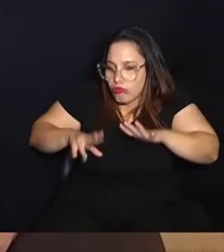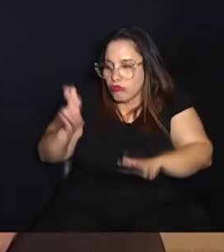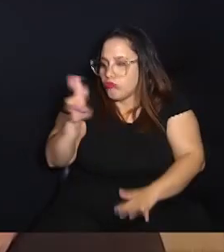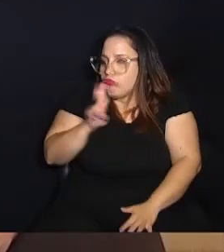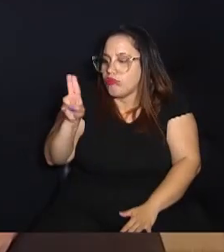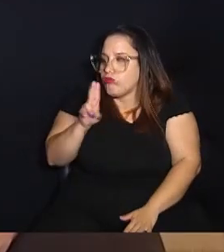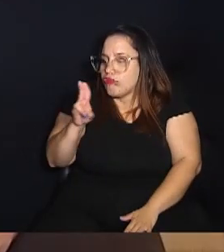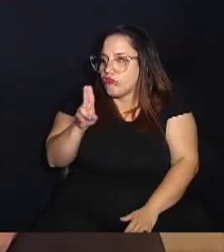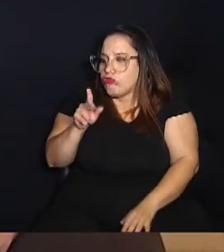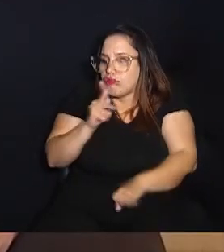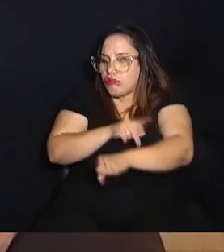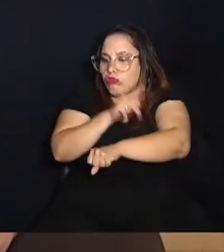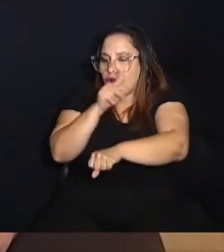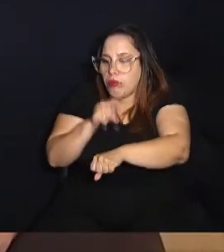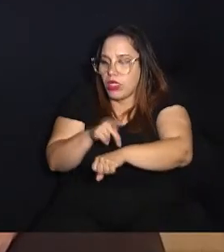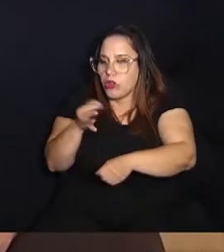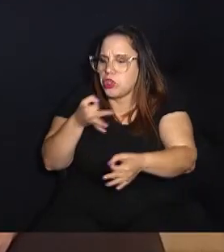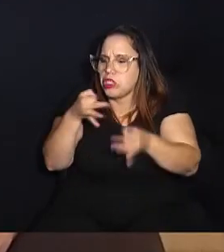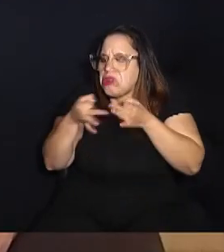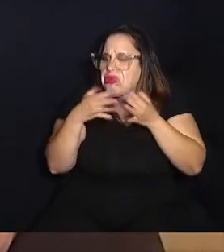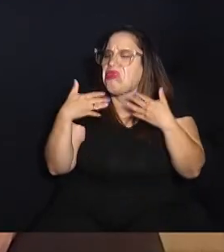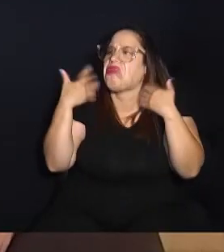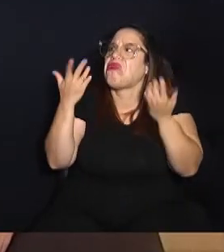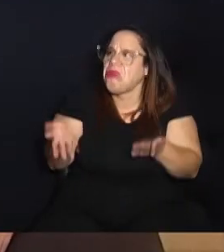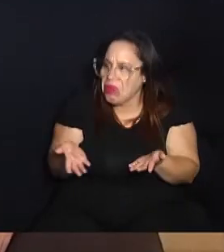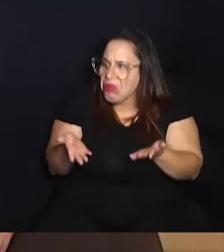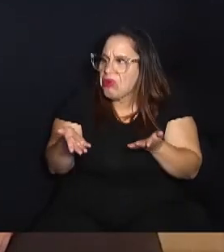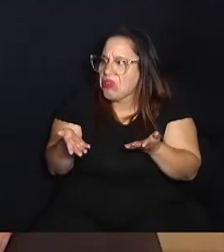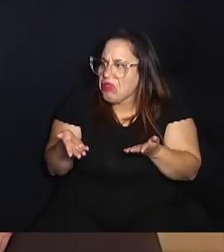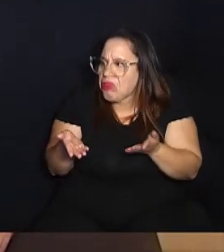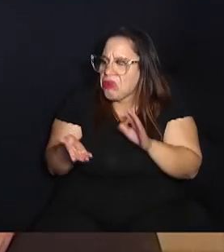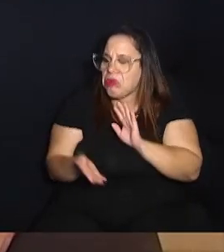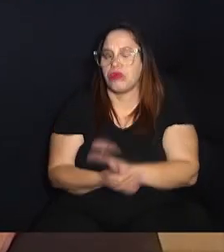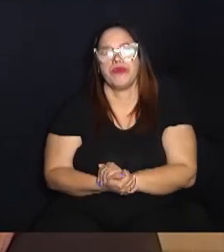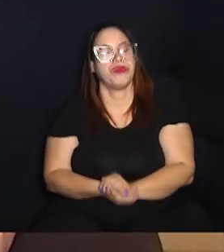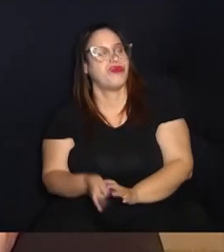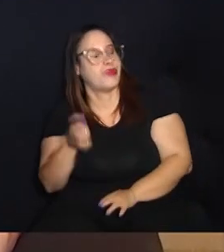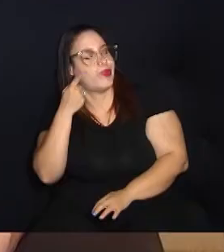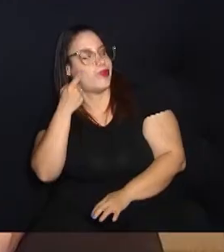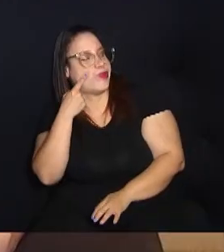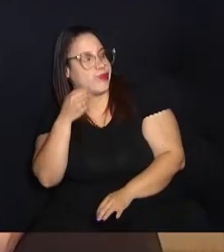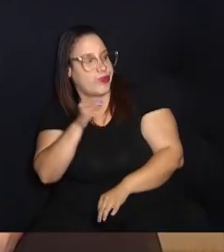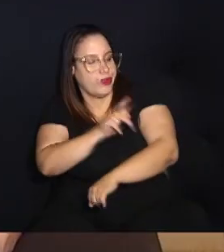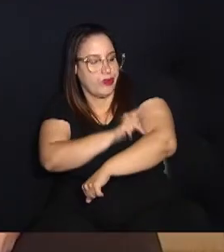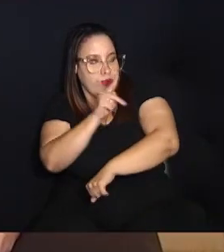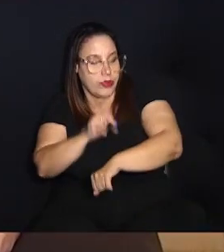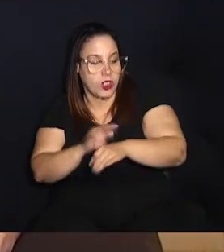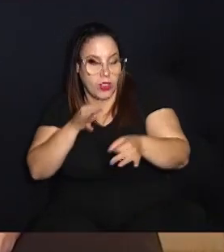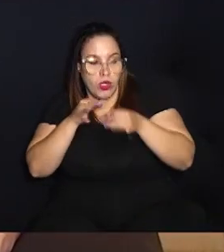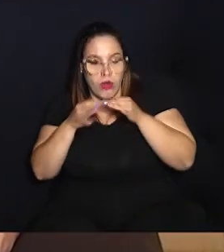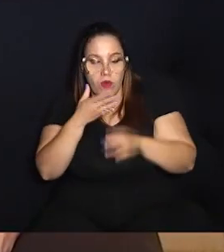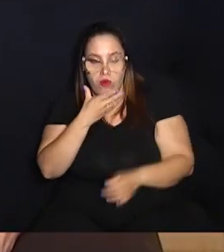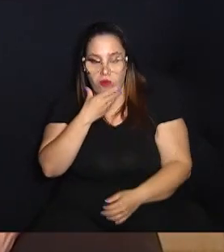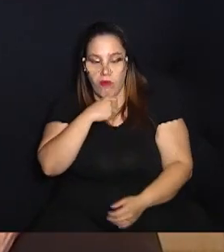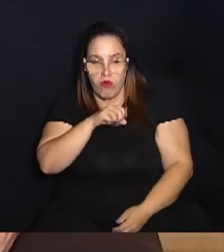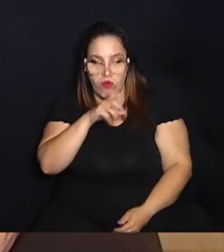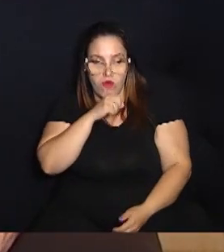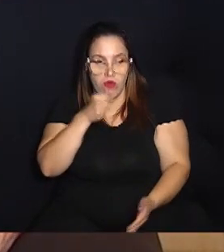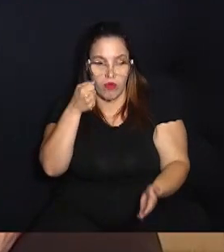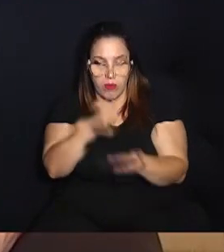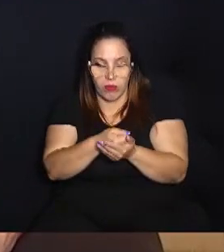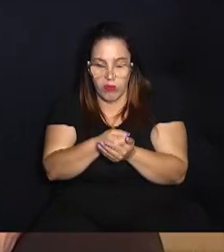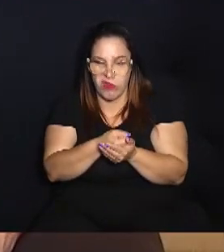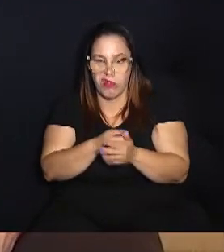chamado pedagogia crítica? Conta pra gente. Olha, a pedagogia crítica, o Paulo Freire se insere nela e também